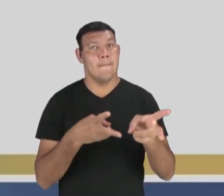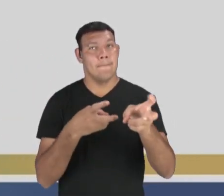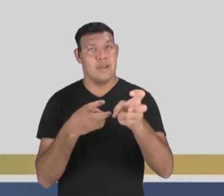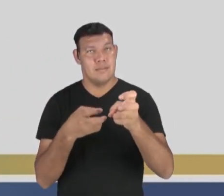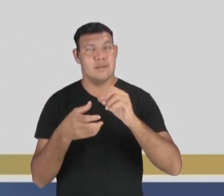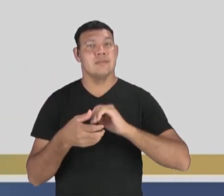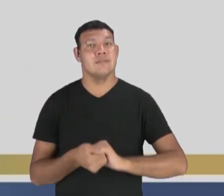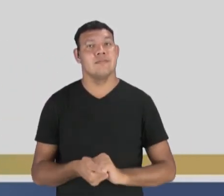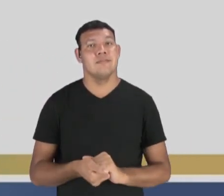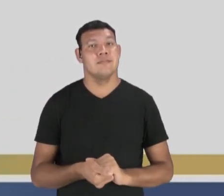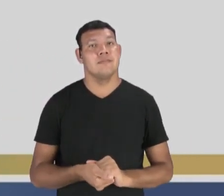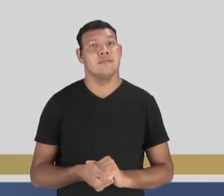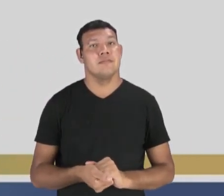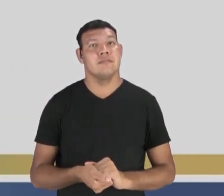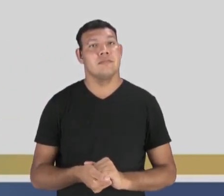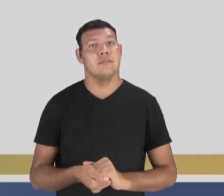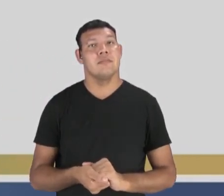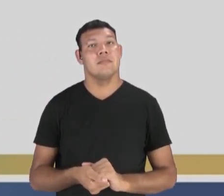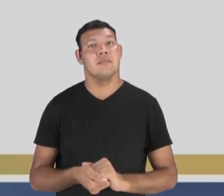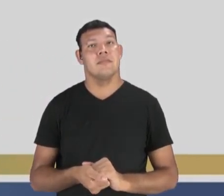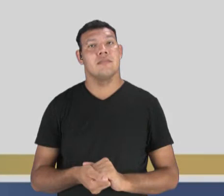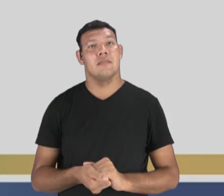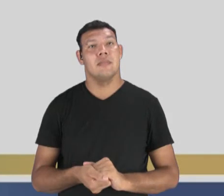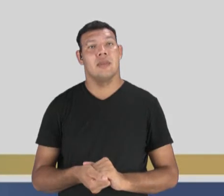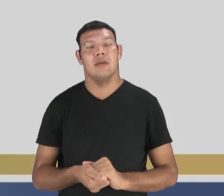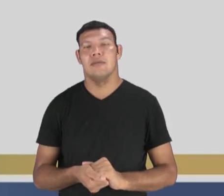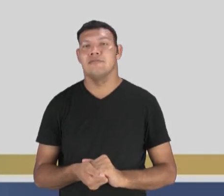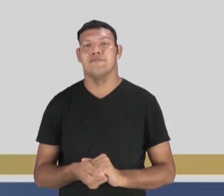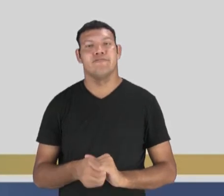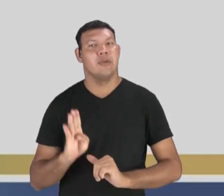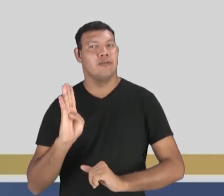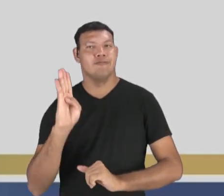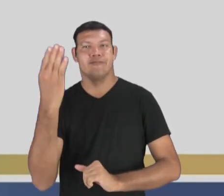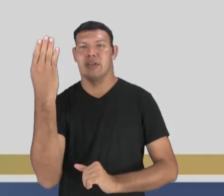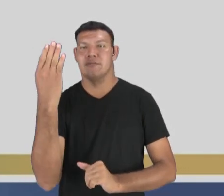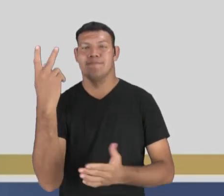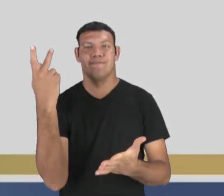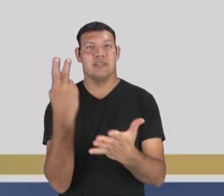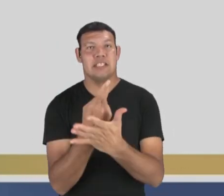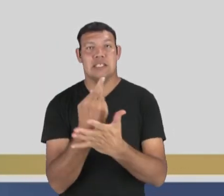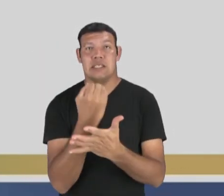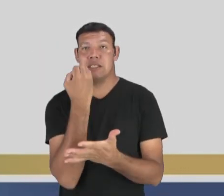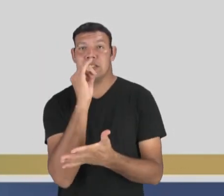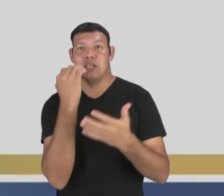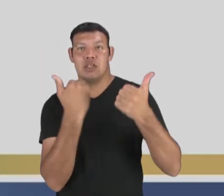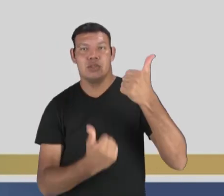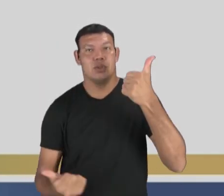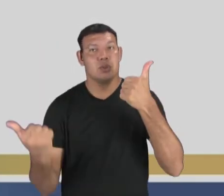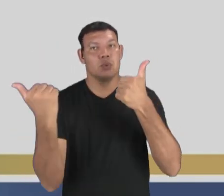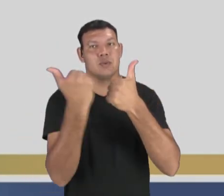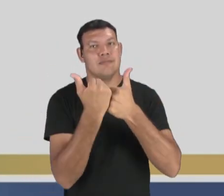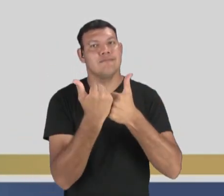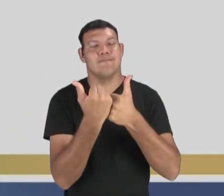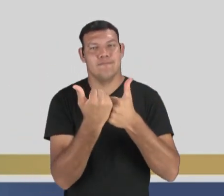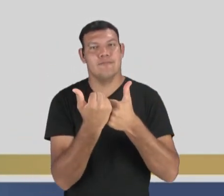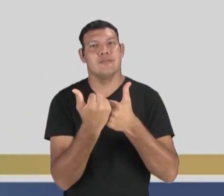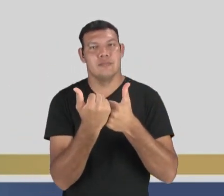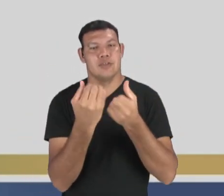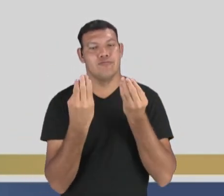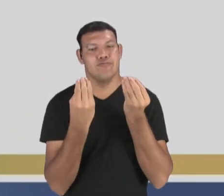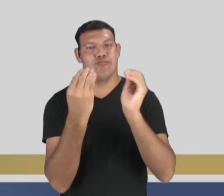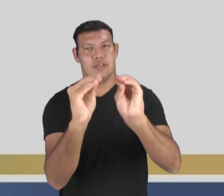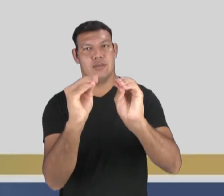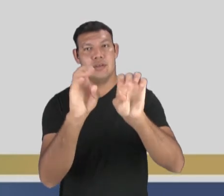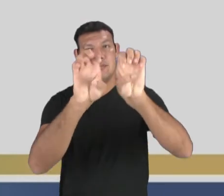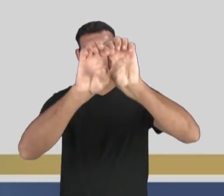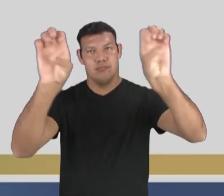perceber que todas elas são falsas ao substituir os valores do terno ordenado. 1,